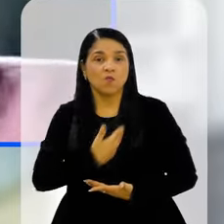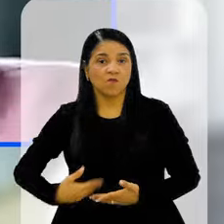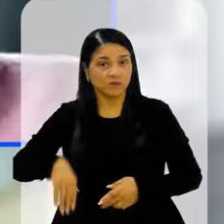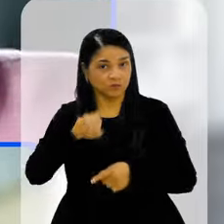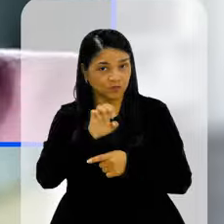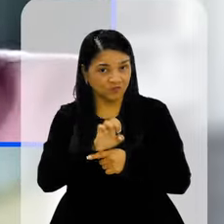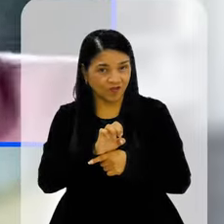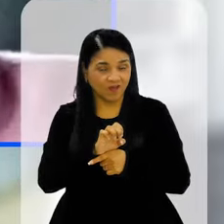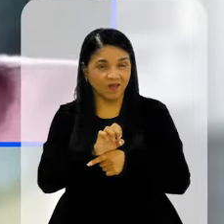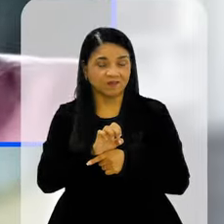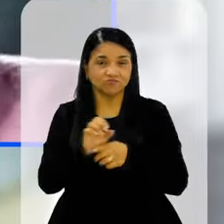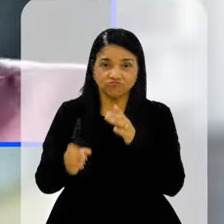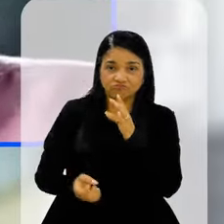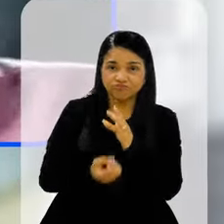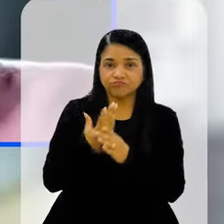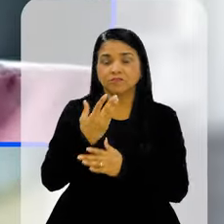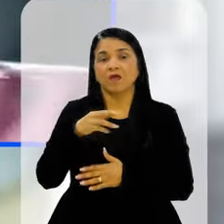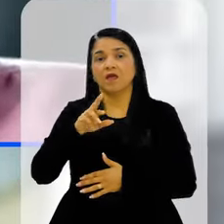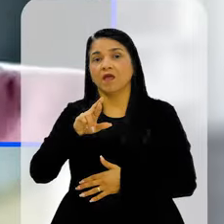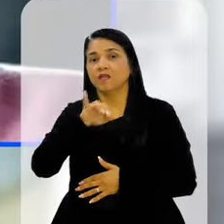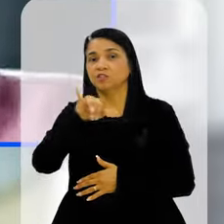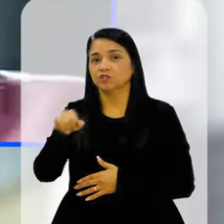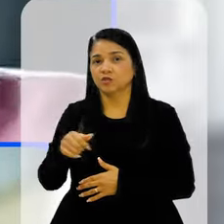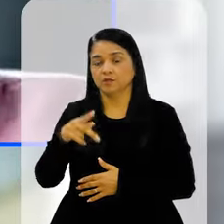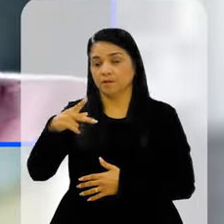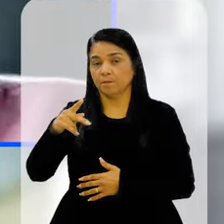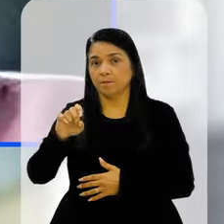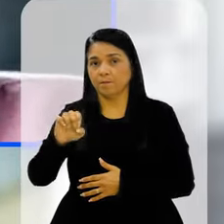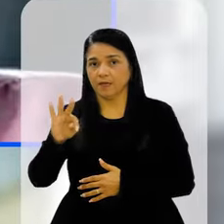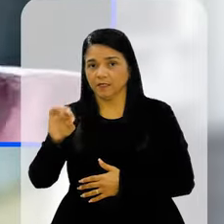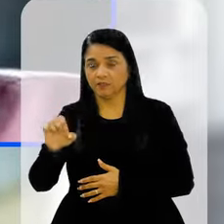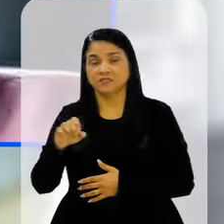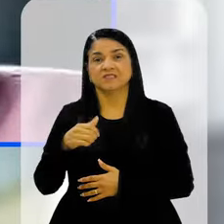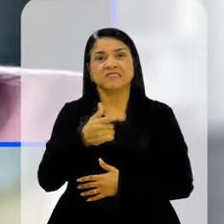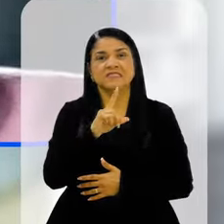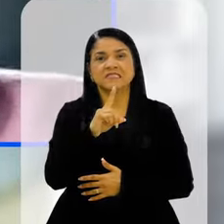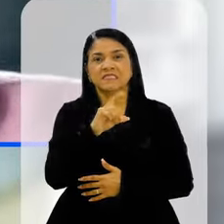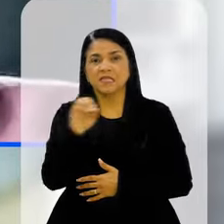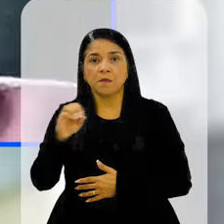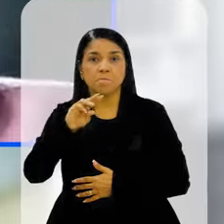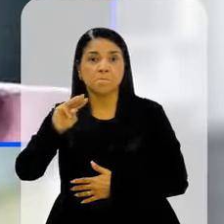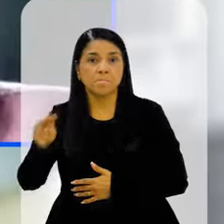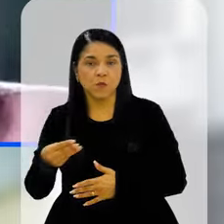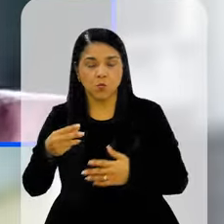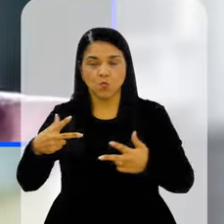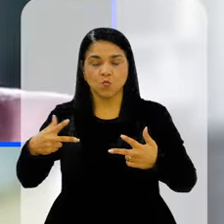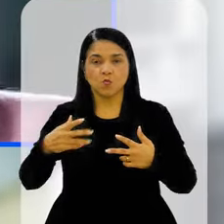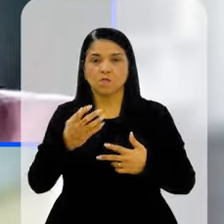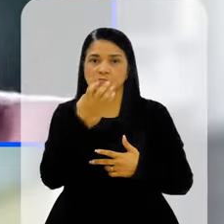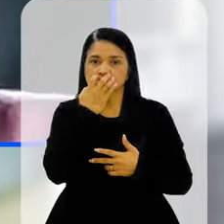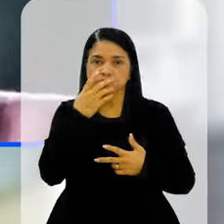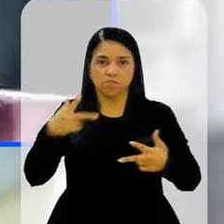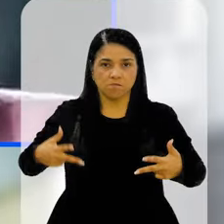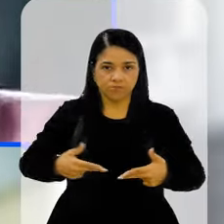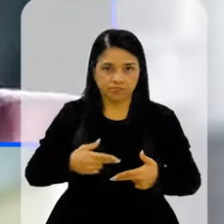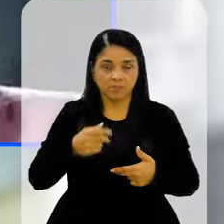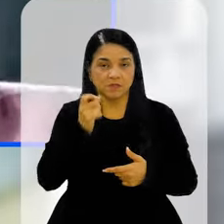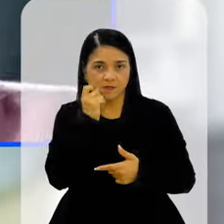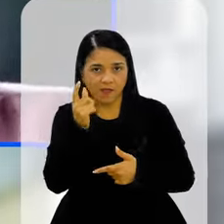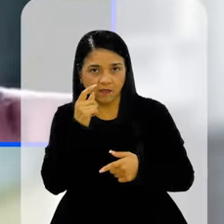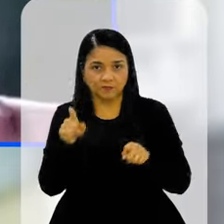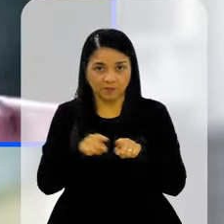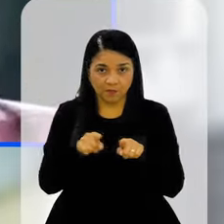do estado, há poucos anos, implantou o RJPET, que está fazendo cerca de 100 mil castrações